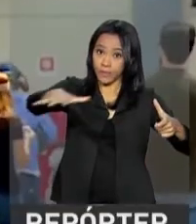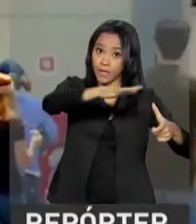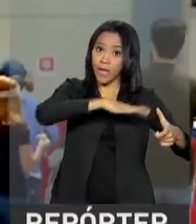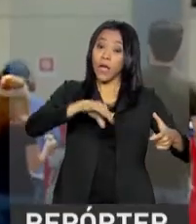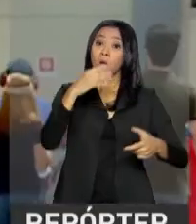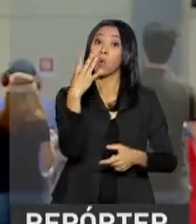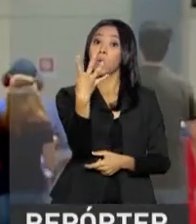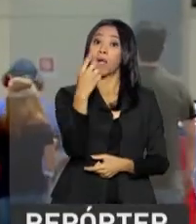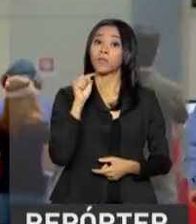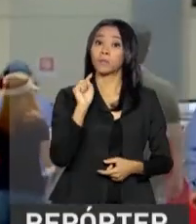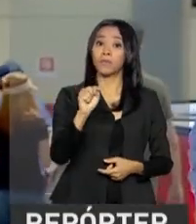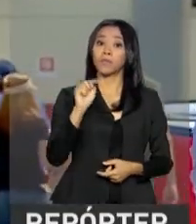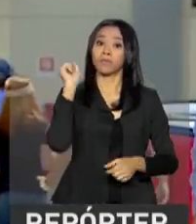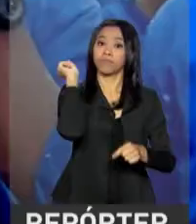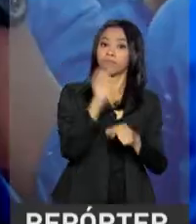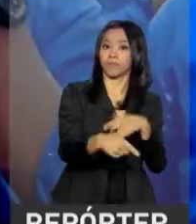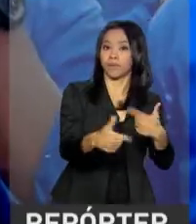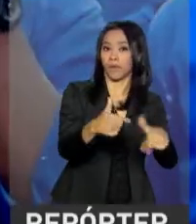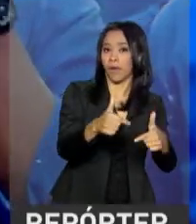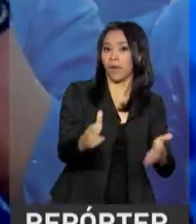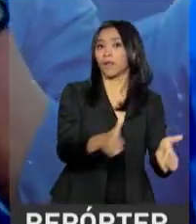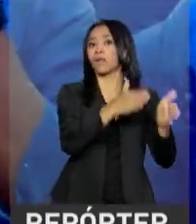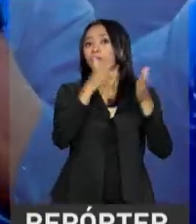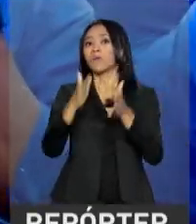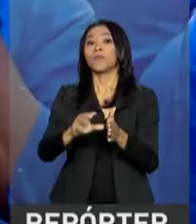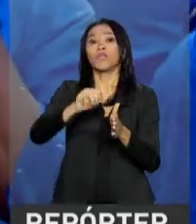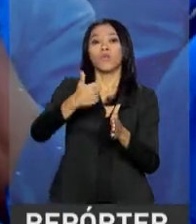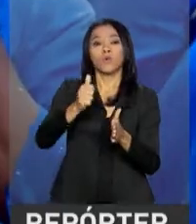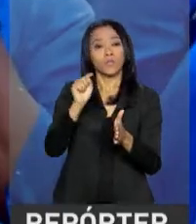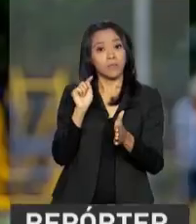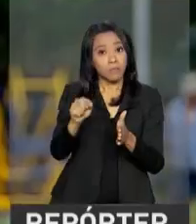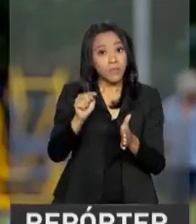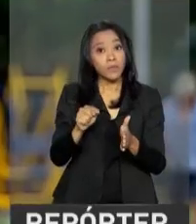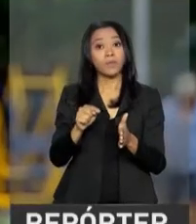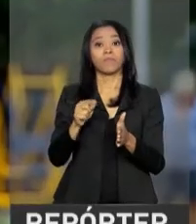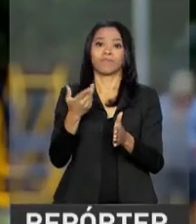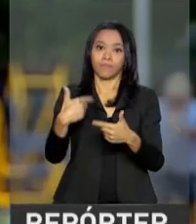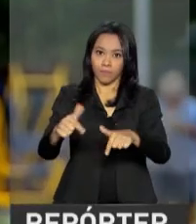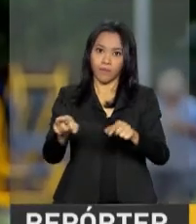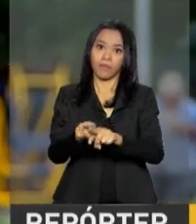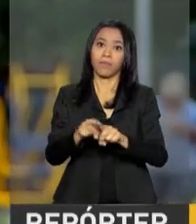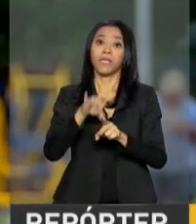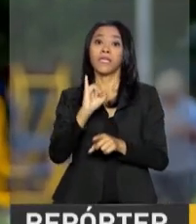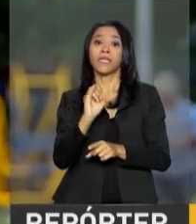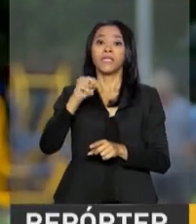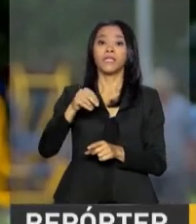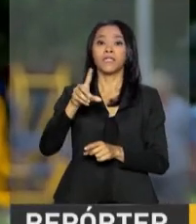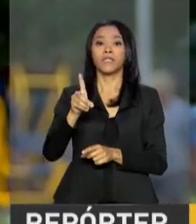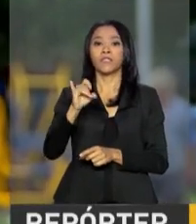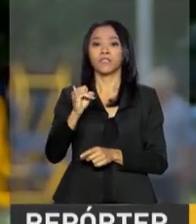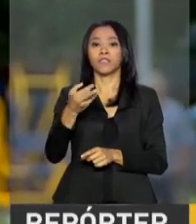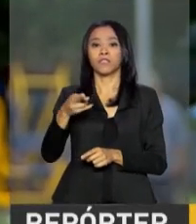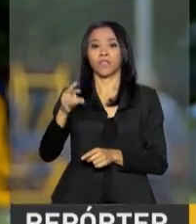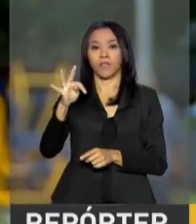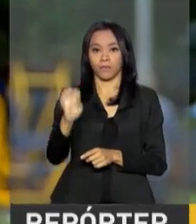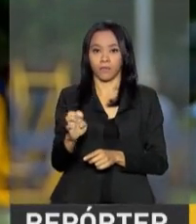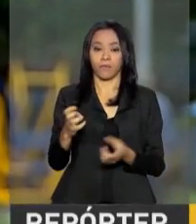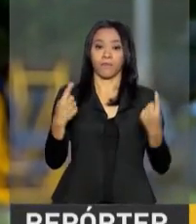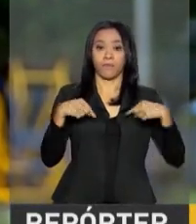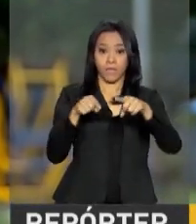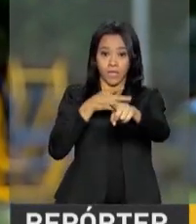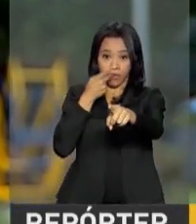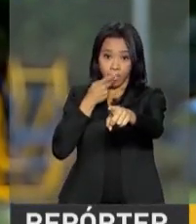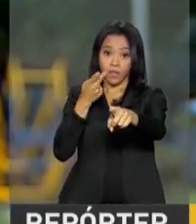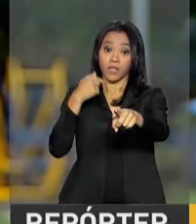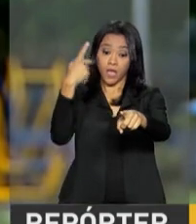4.500 empregos diretos e 11 mil indiretos. O nosso município teve um crescimento, vamos